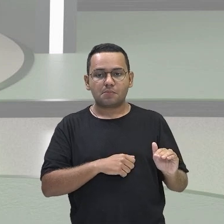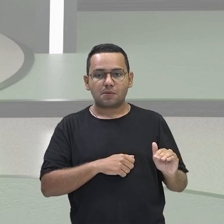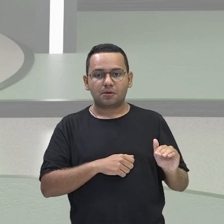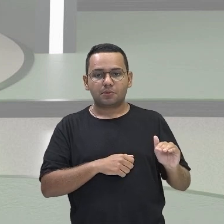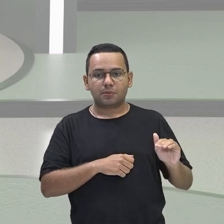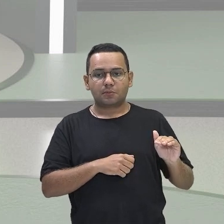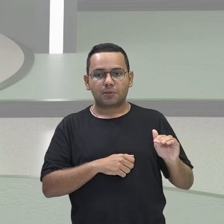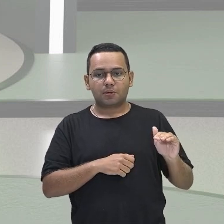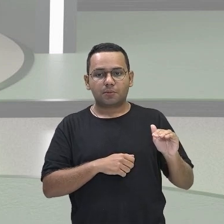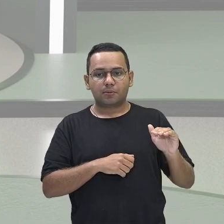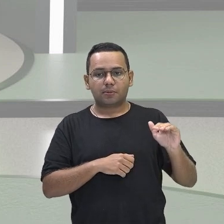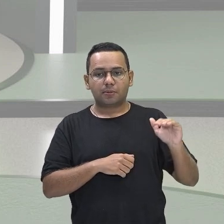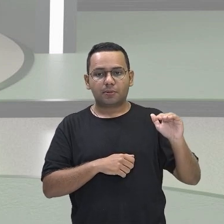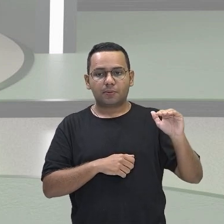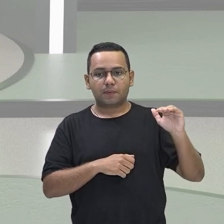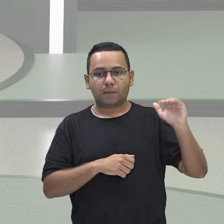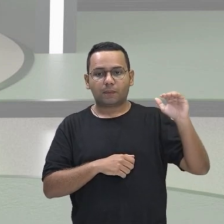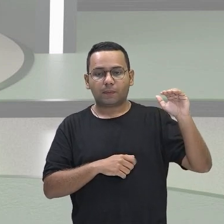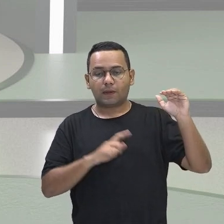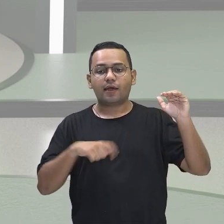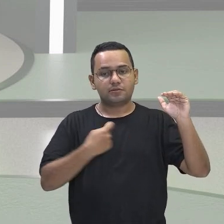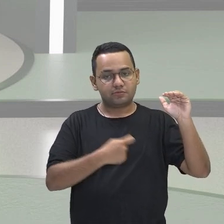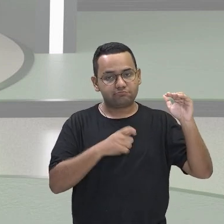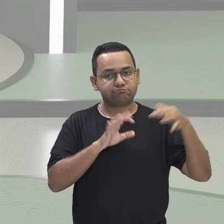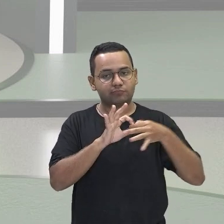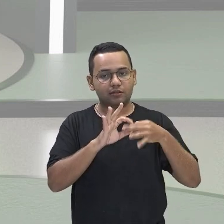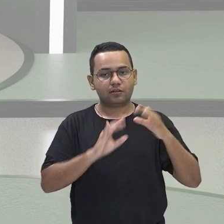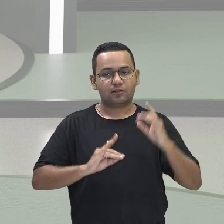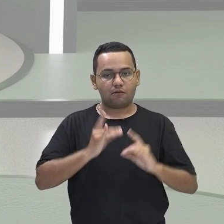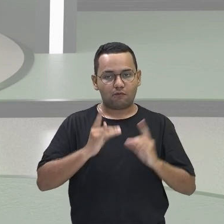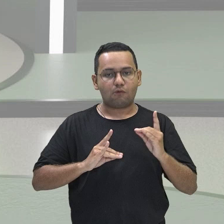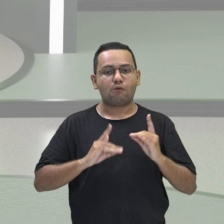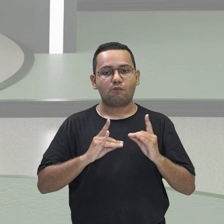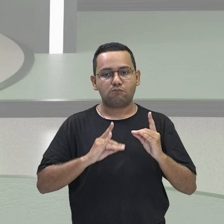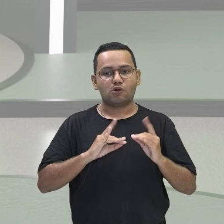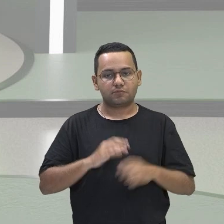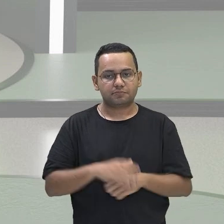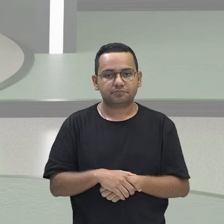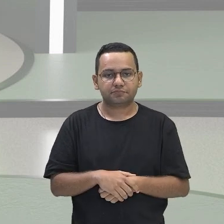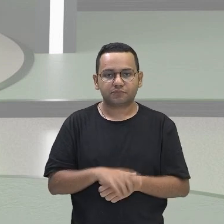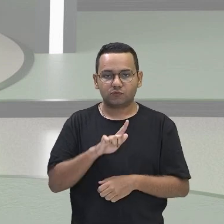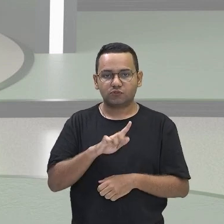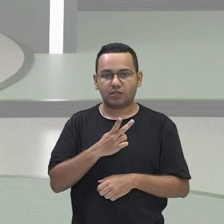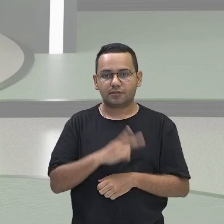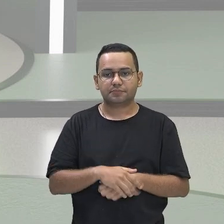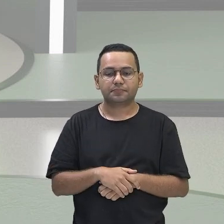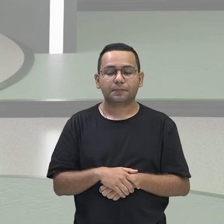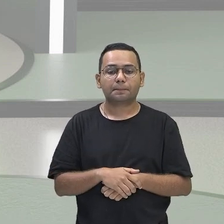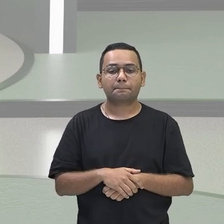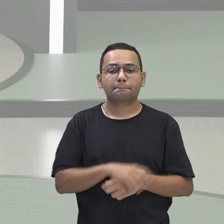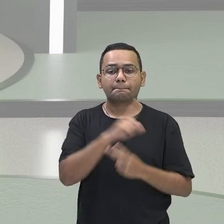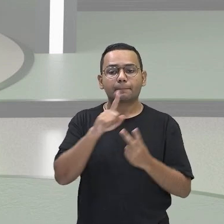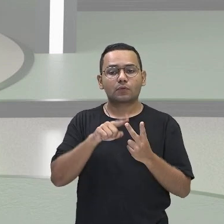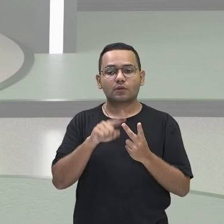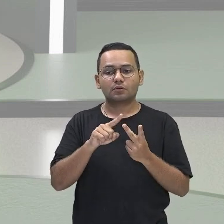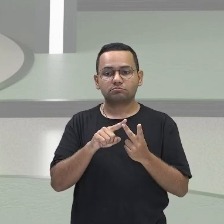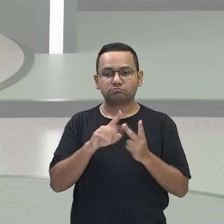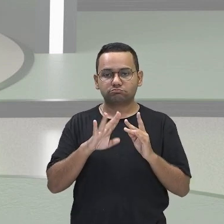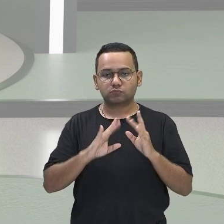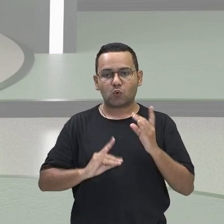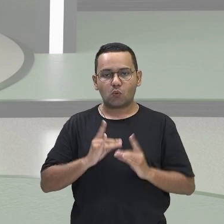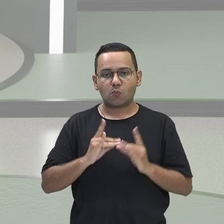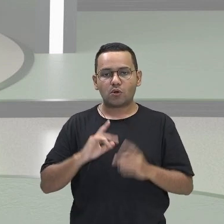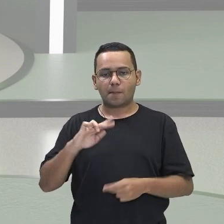as taxas de crescimento são maiores. Tá bom? Já a prolactina, ela é um hormônio que atua